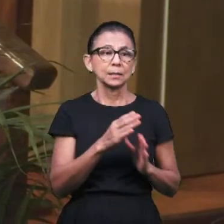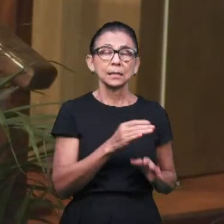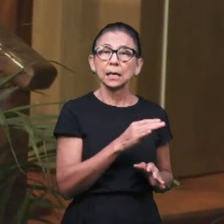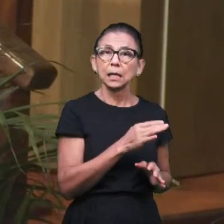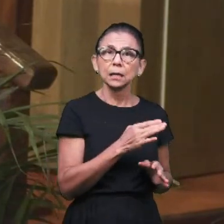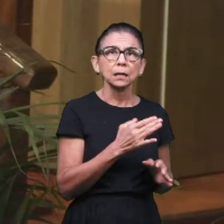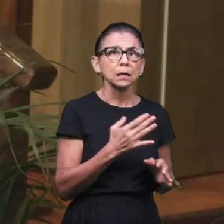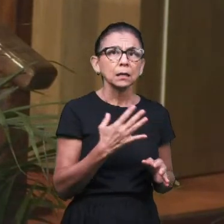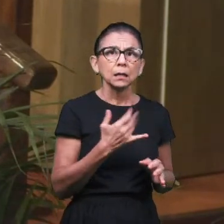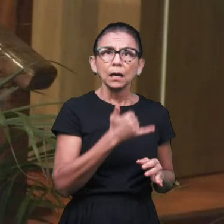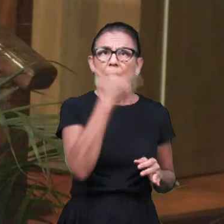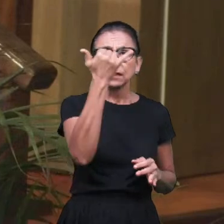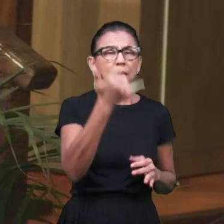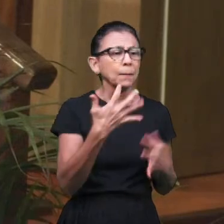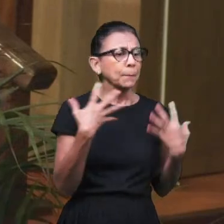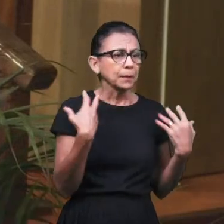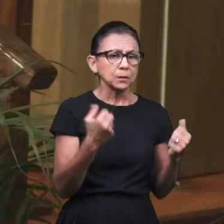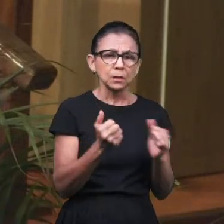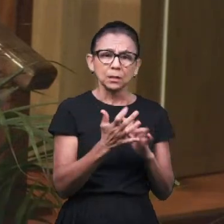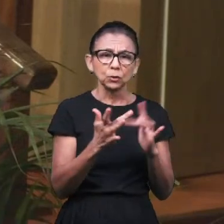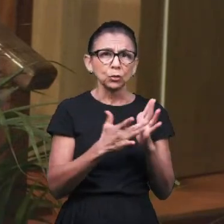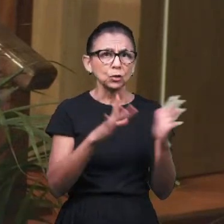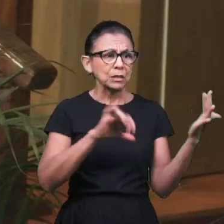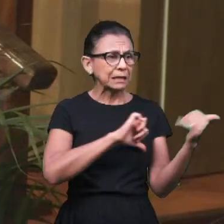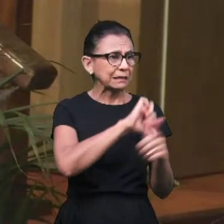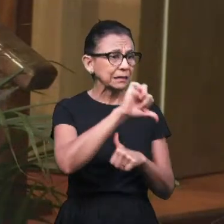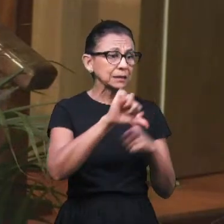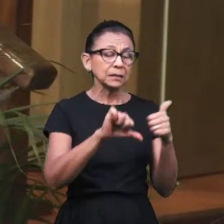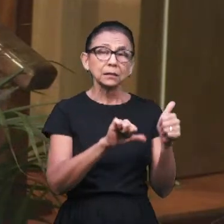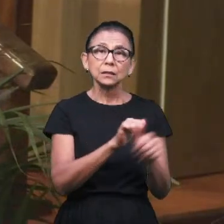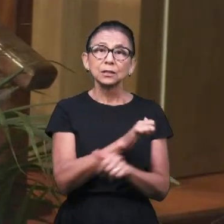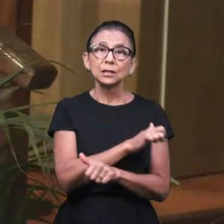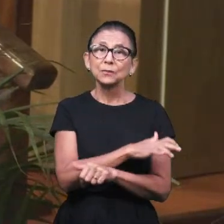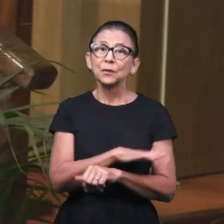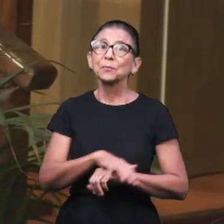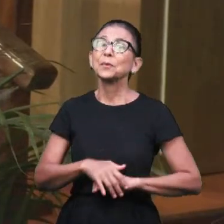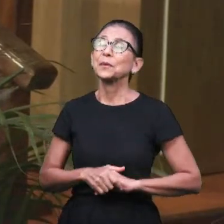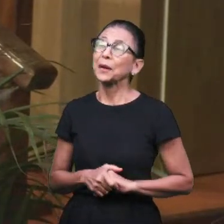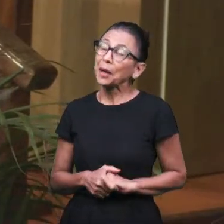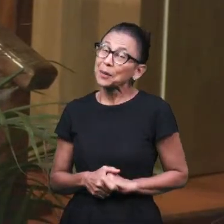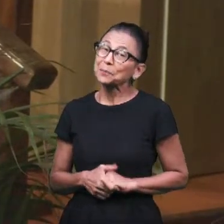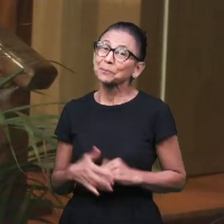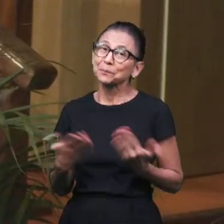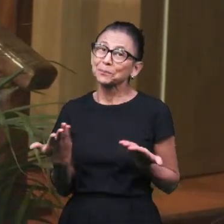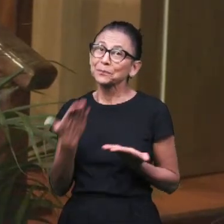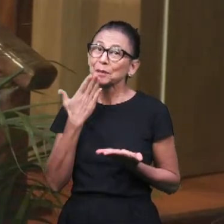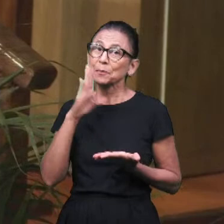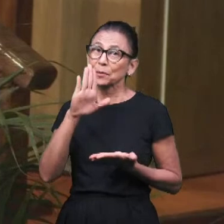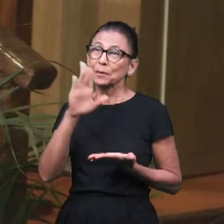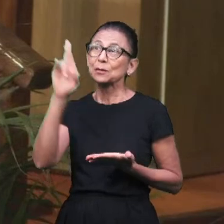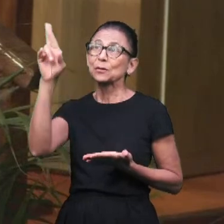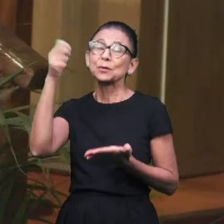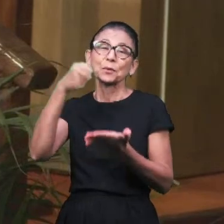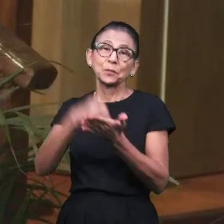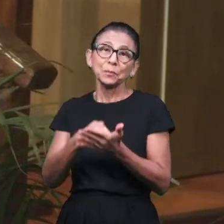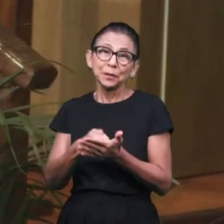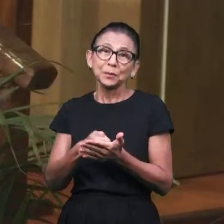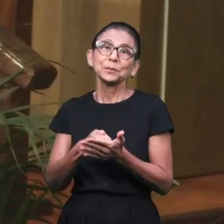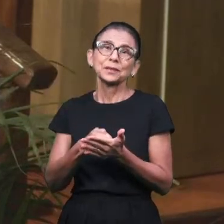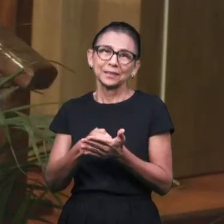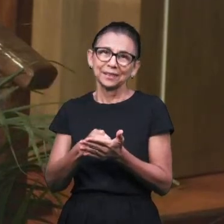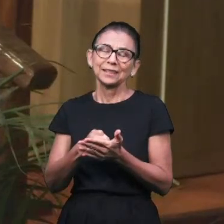mudou completamente a vida e a promessa do Senhor, crê no Senhor Jesus, será salvo da tua casa, se cumpriu. Então essa é